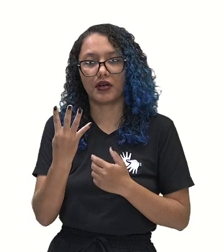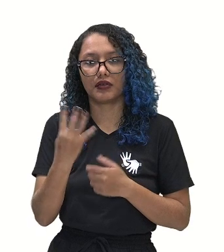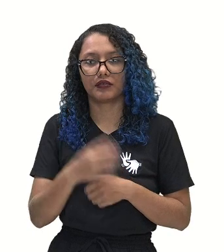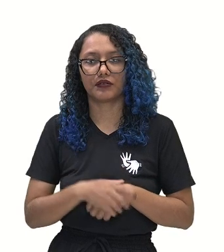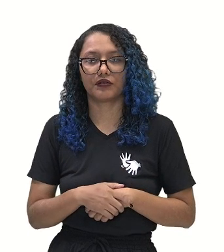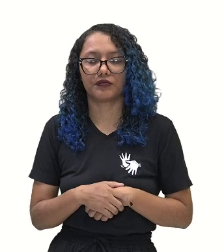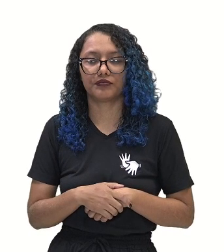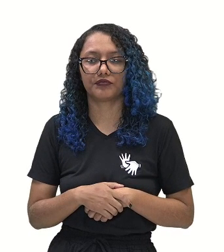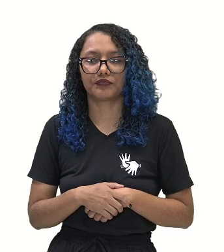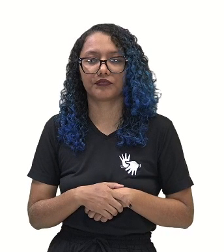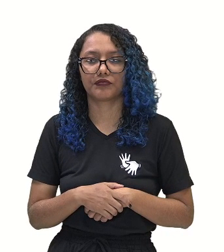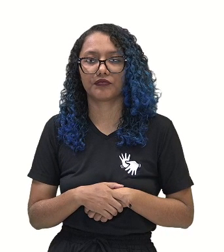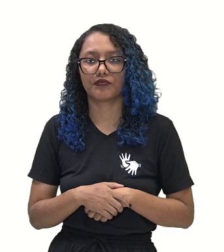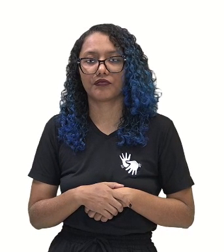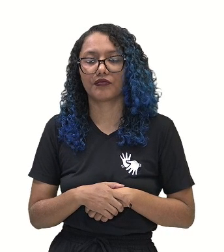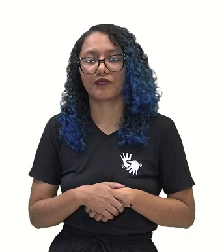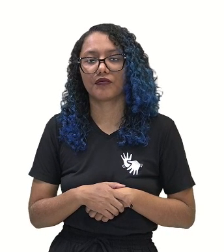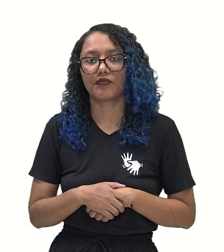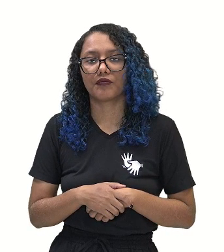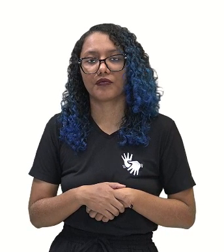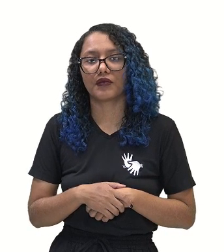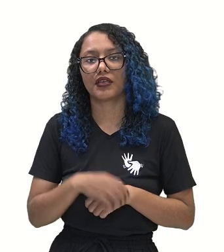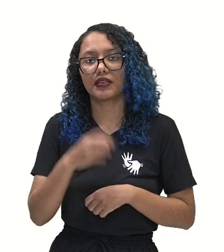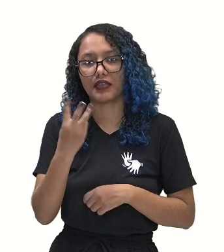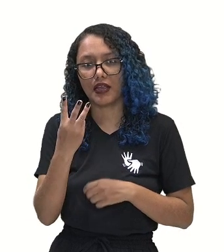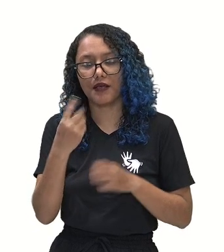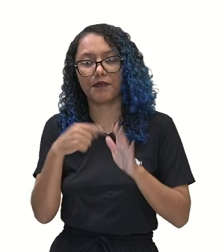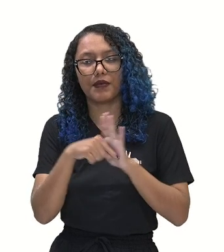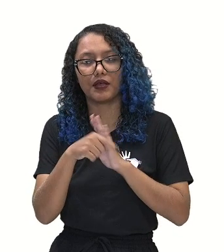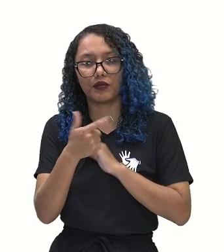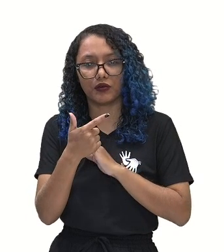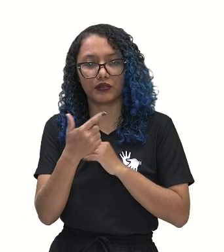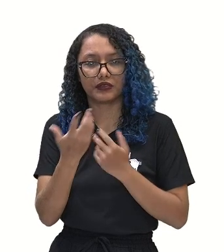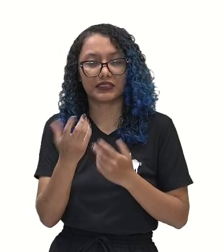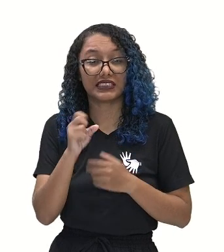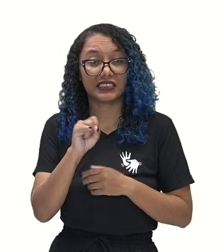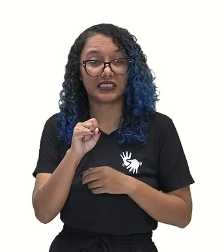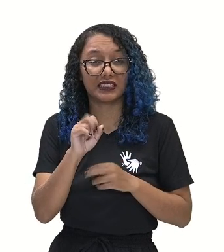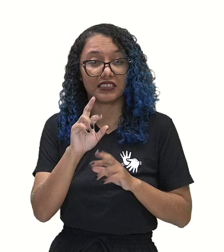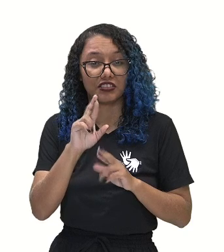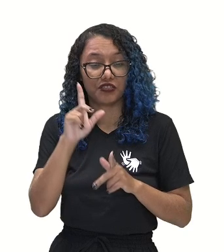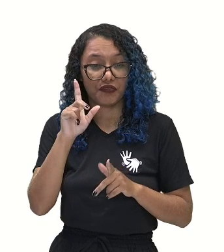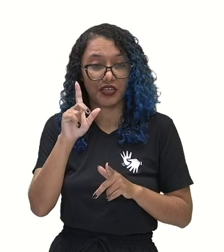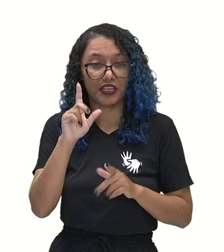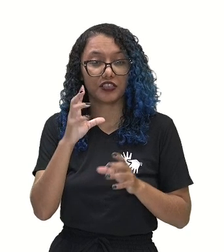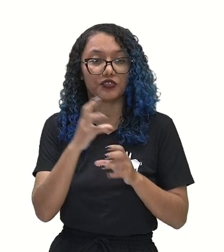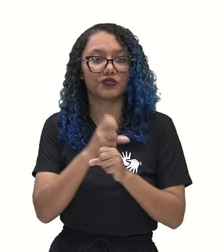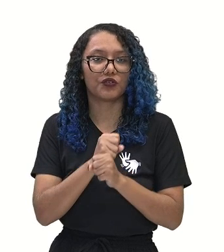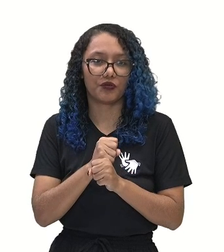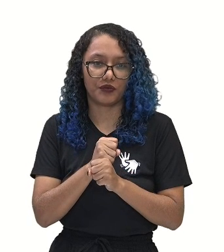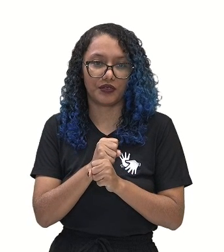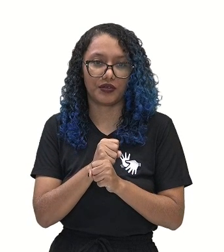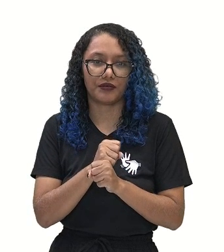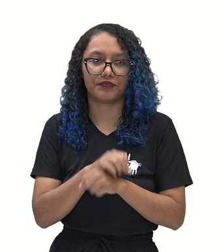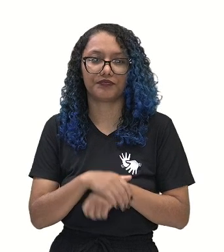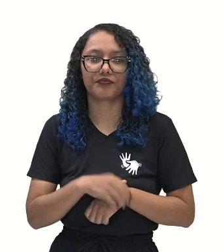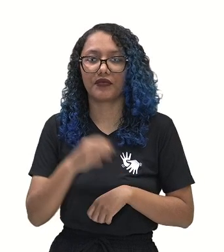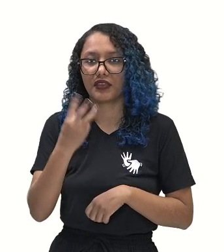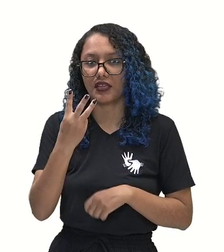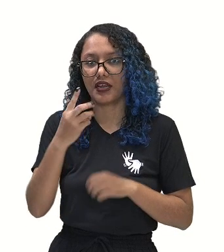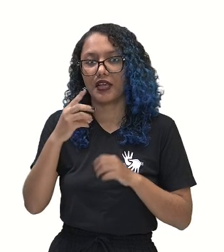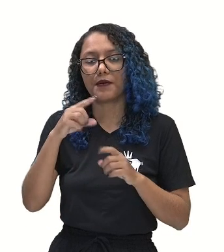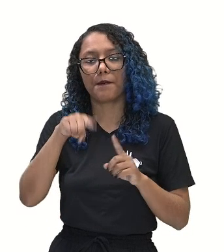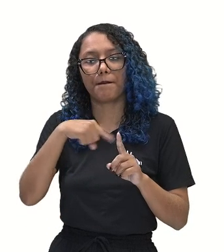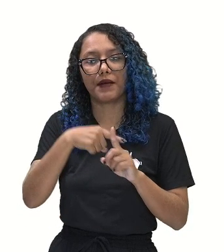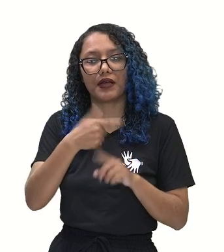do B é menos 2. Sinais diferentes. Se os sinais são diferentes, você soma. 3 mais 2 é